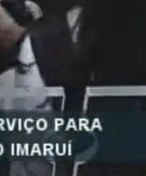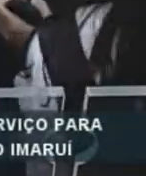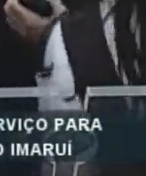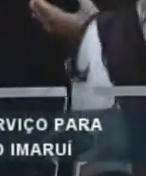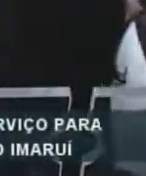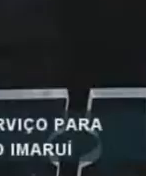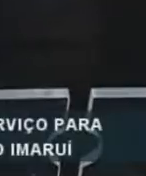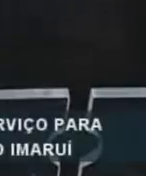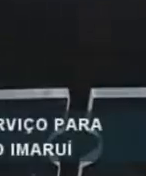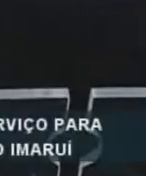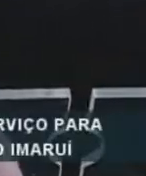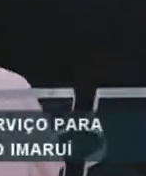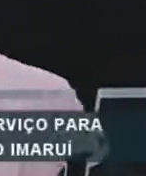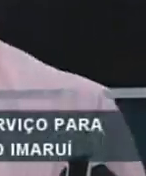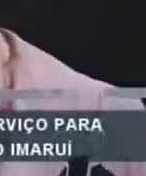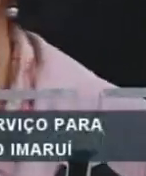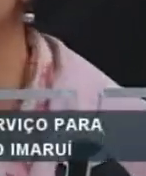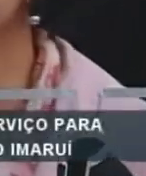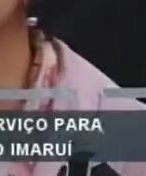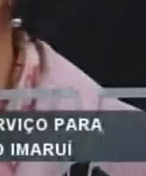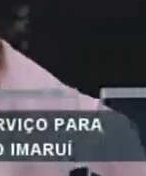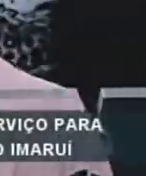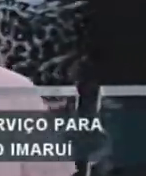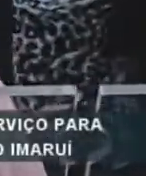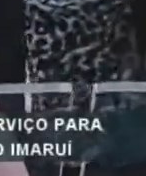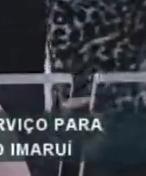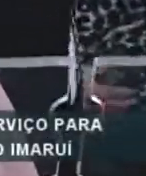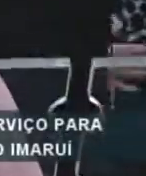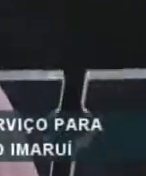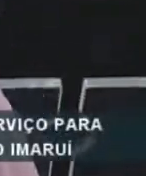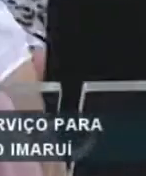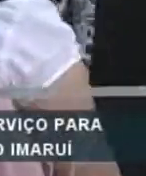Dilma! Tudo bem?